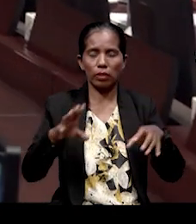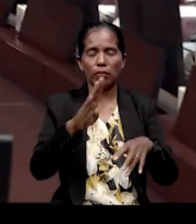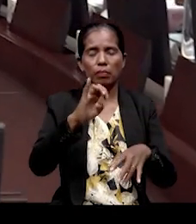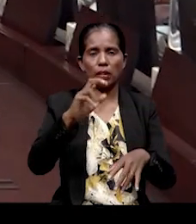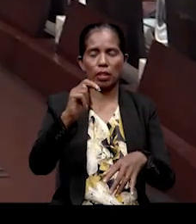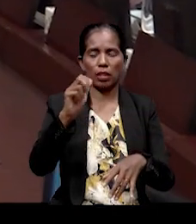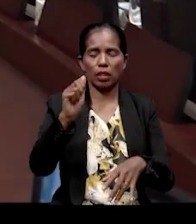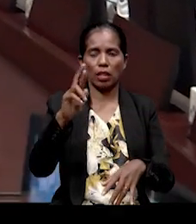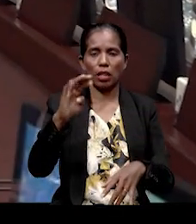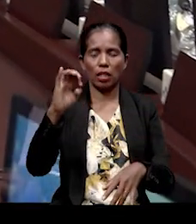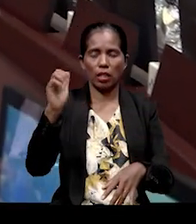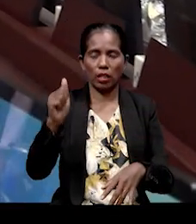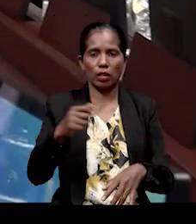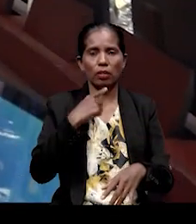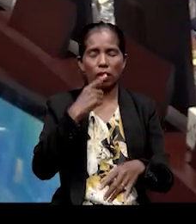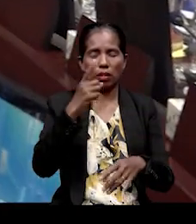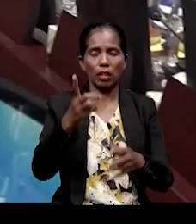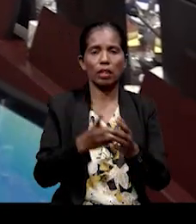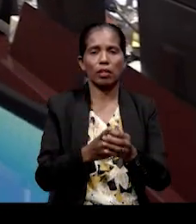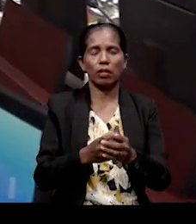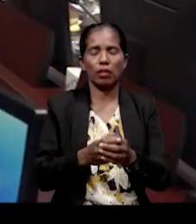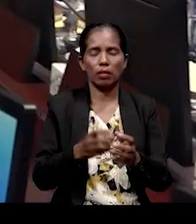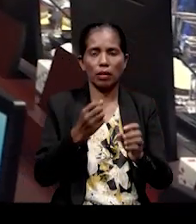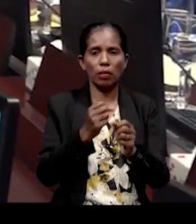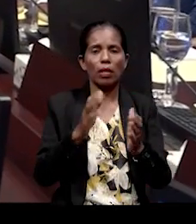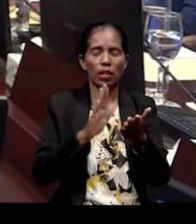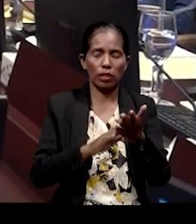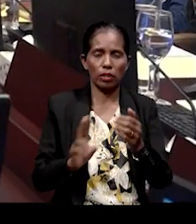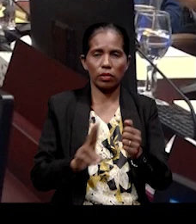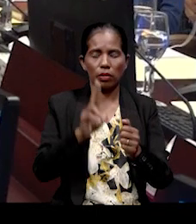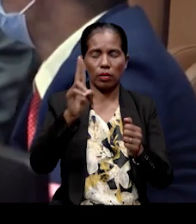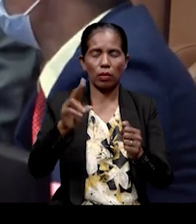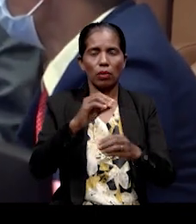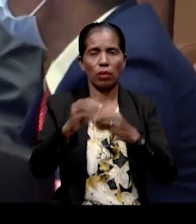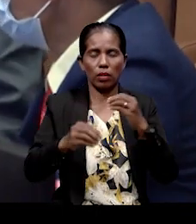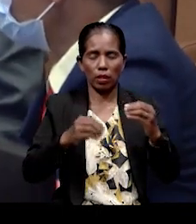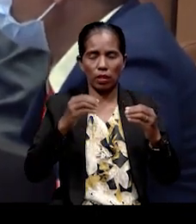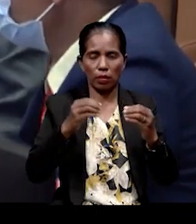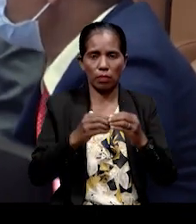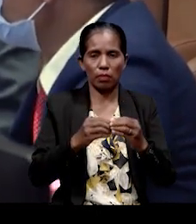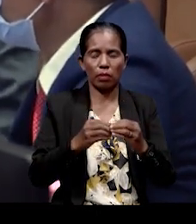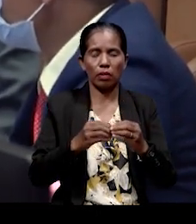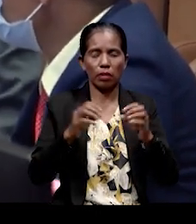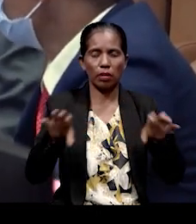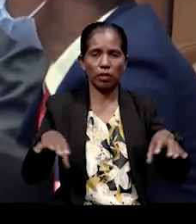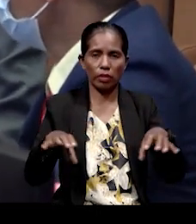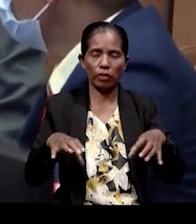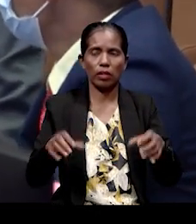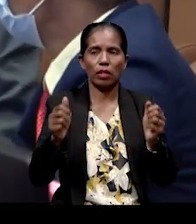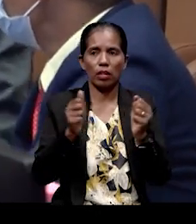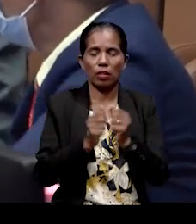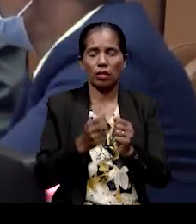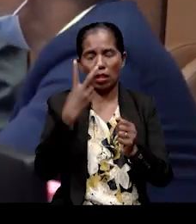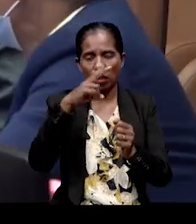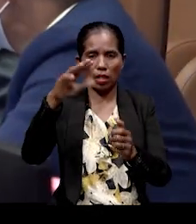regime jurídico ba grau diploma sira ensino superior nian sistema crédito calendário letivo sistema